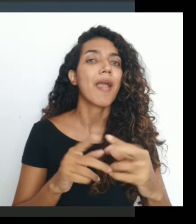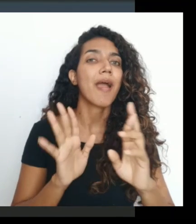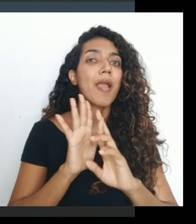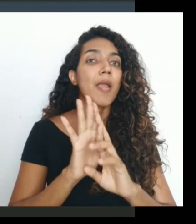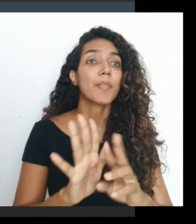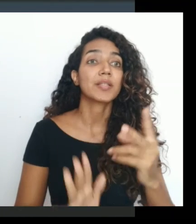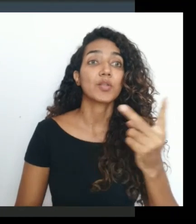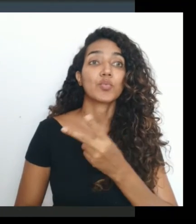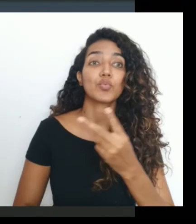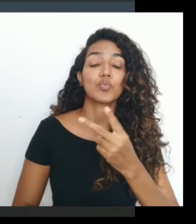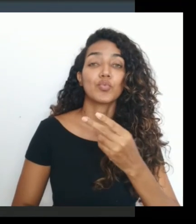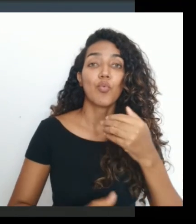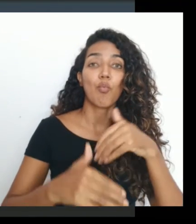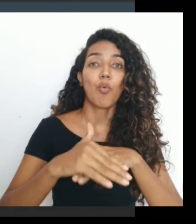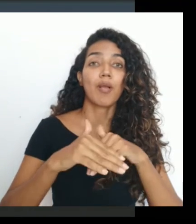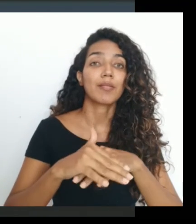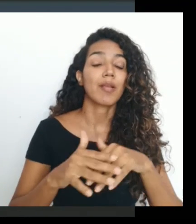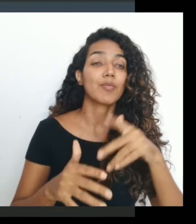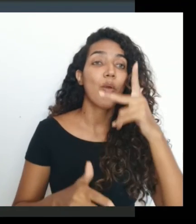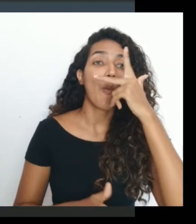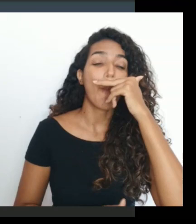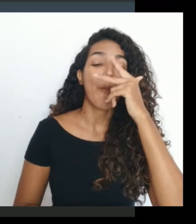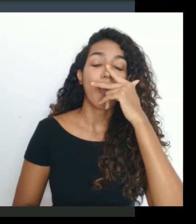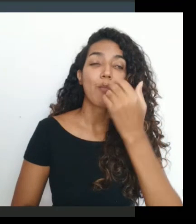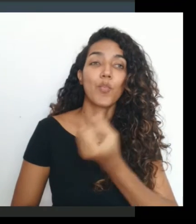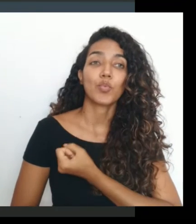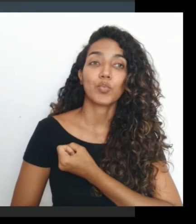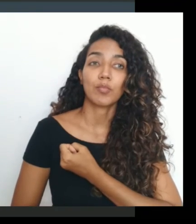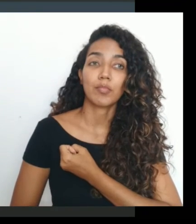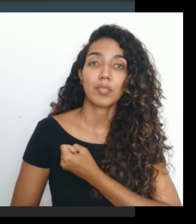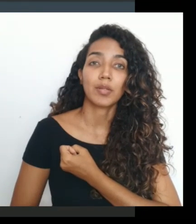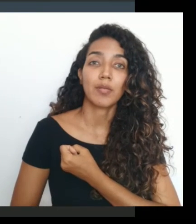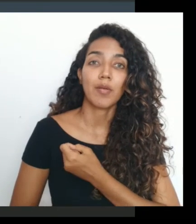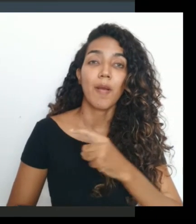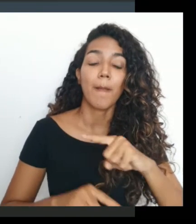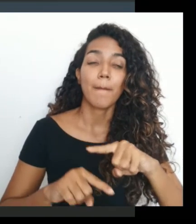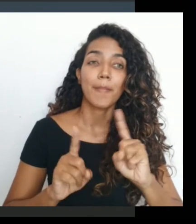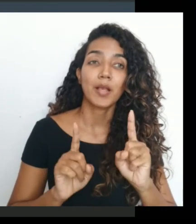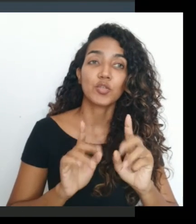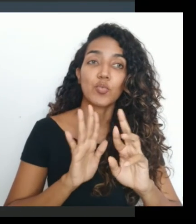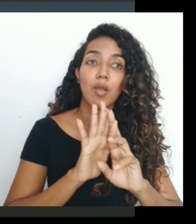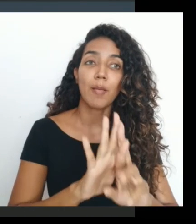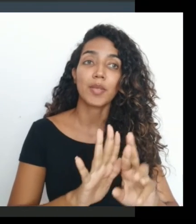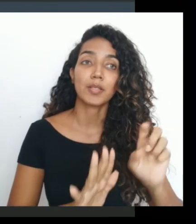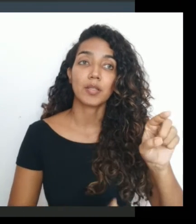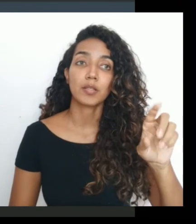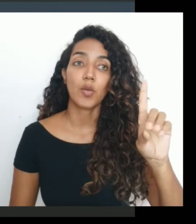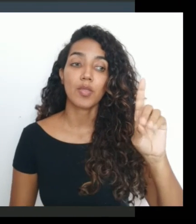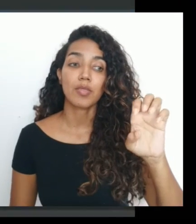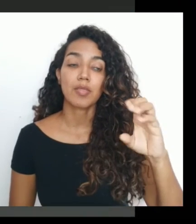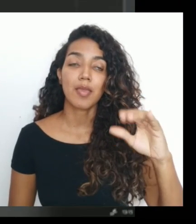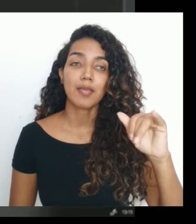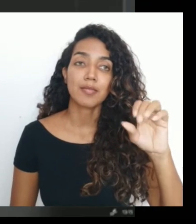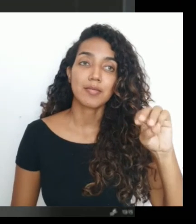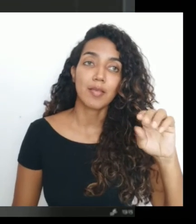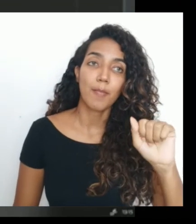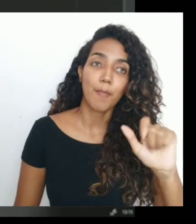como o mesmo número, mas com uma representação decimal diferente.